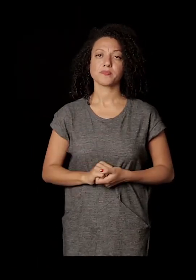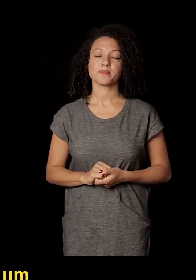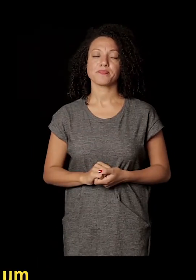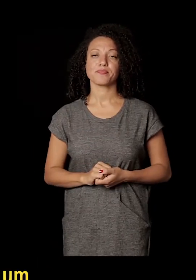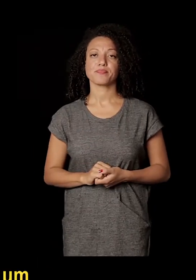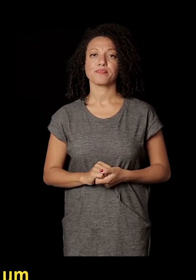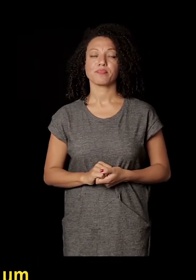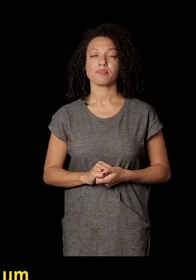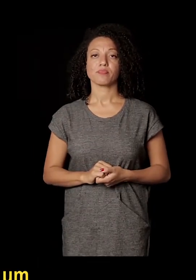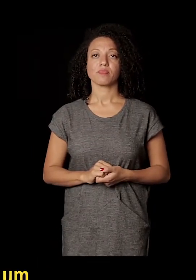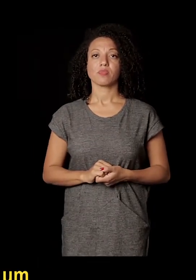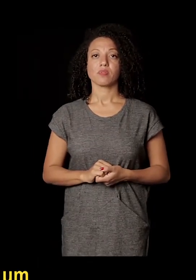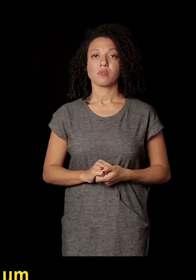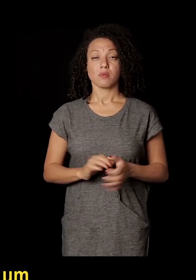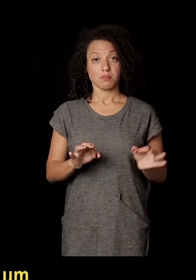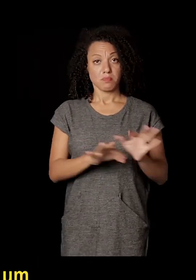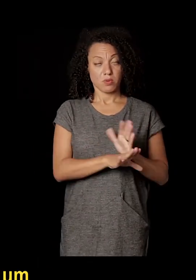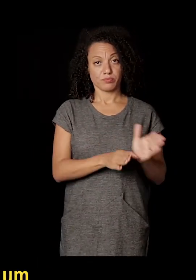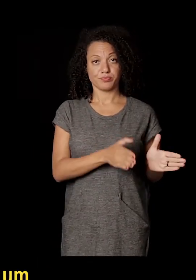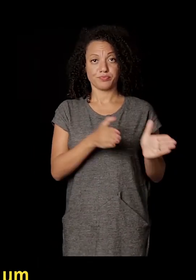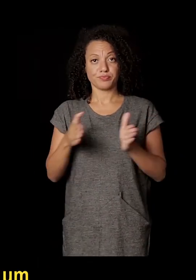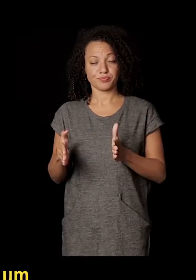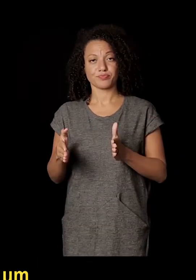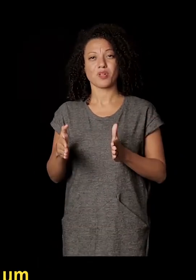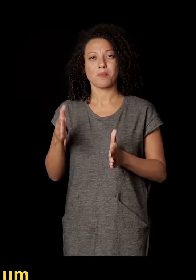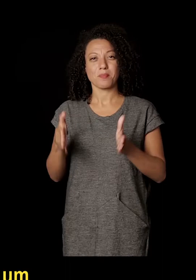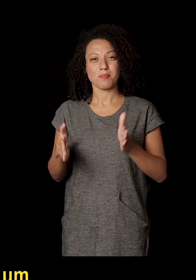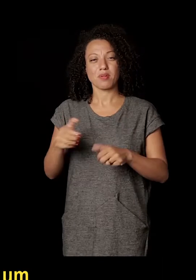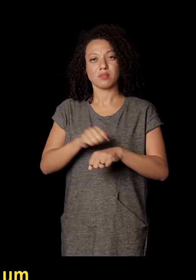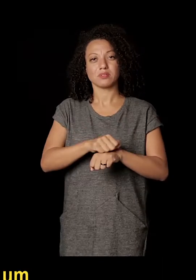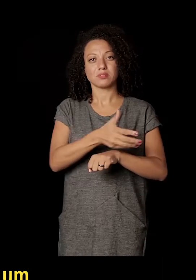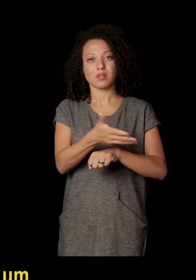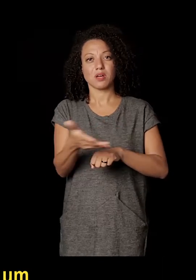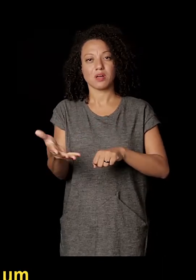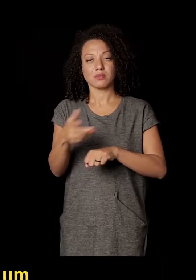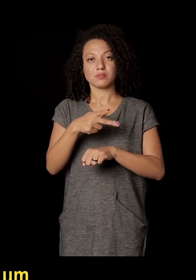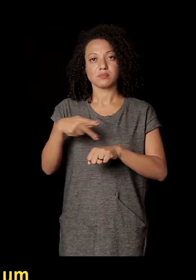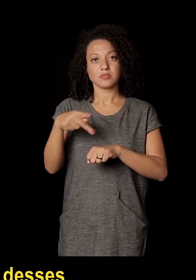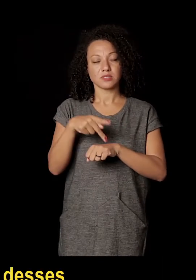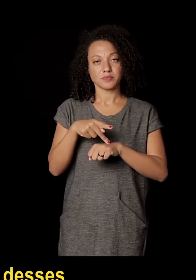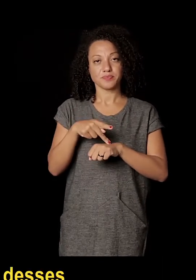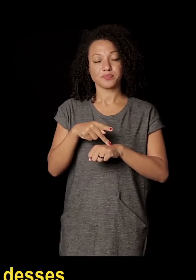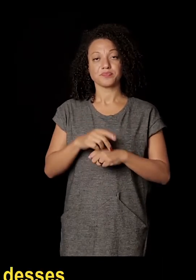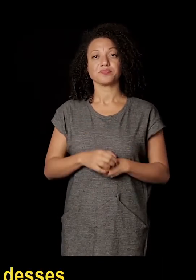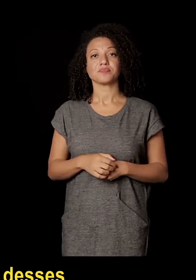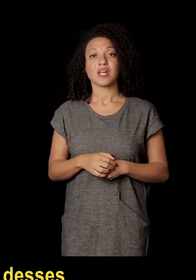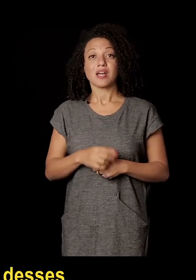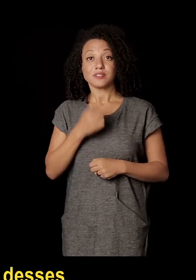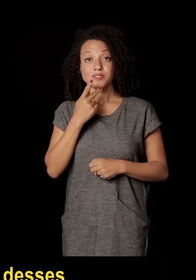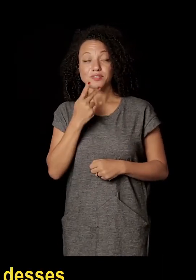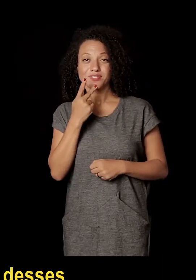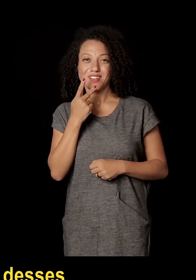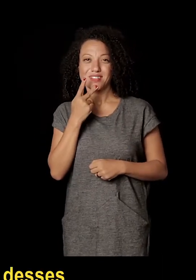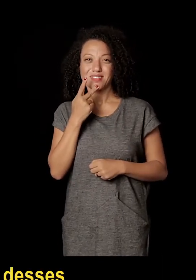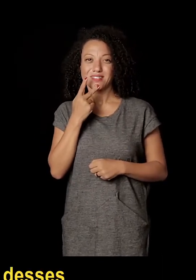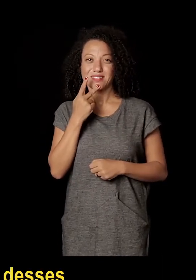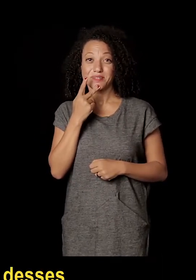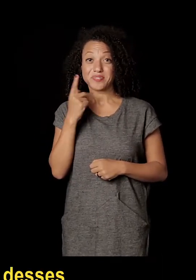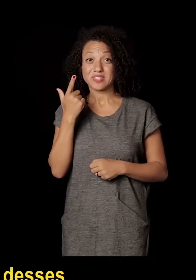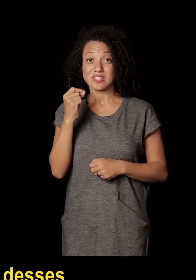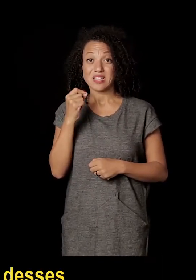Depois a gente passa por um período de democratização no país e, quando a gente volta a falar desses últimos 10 anos, em